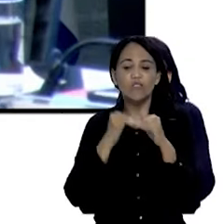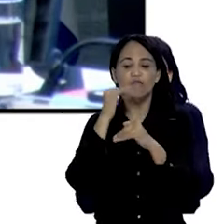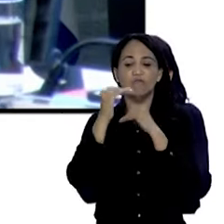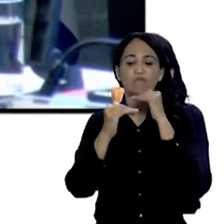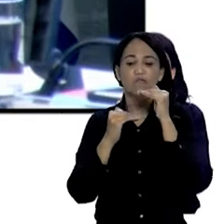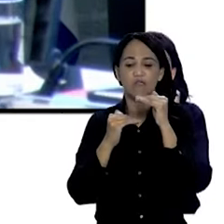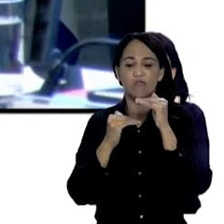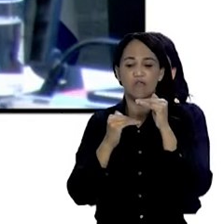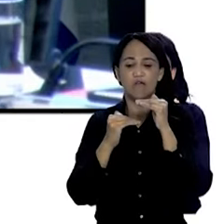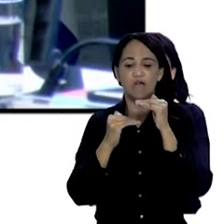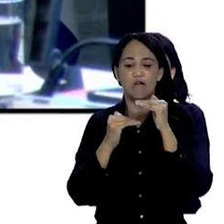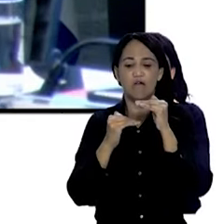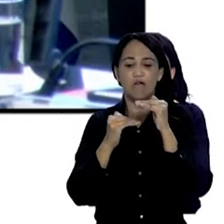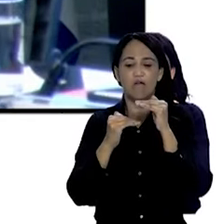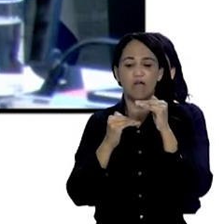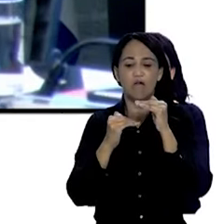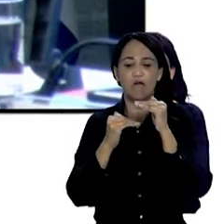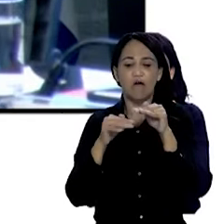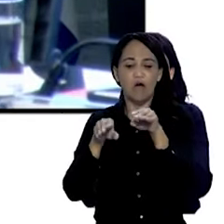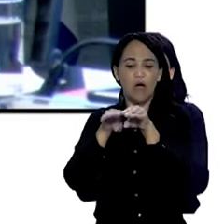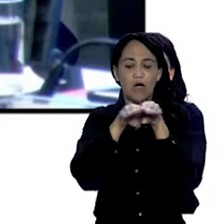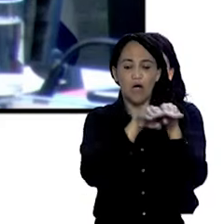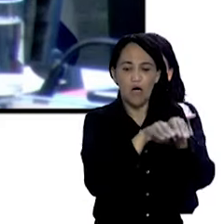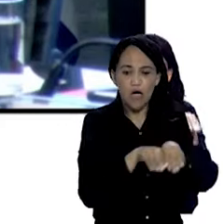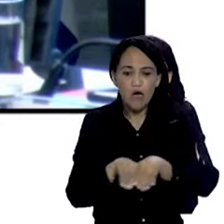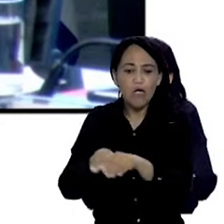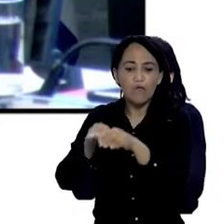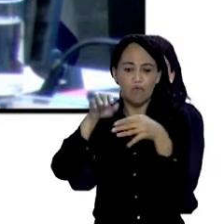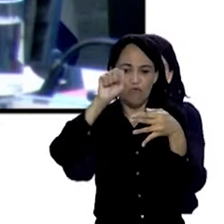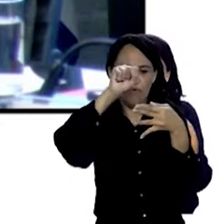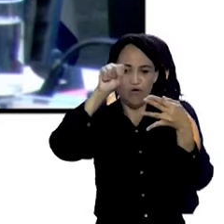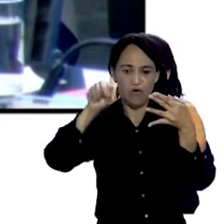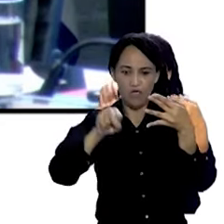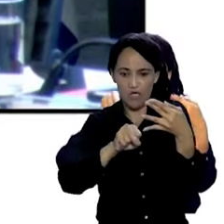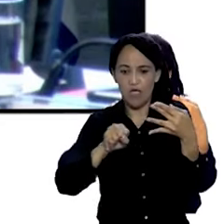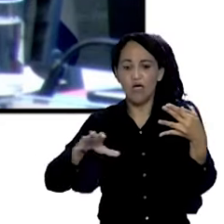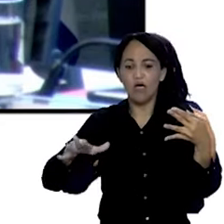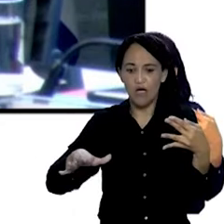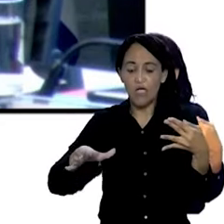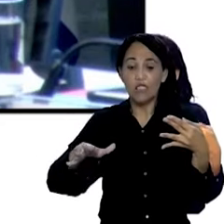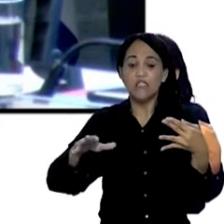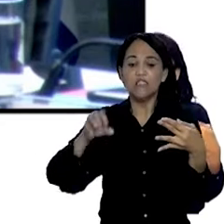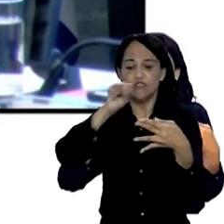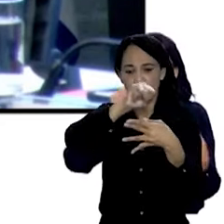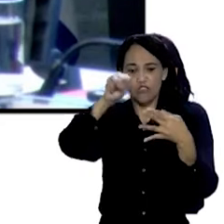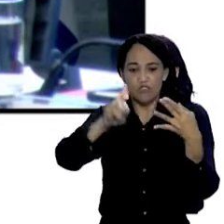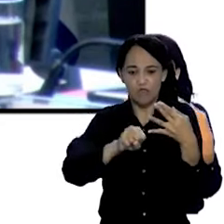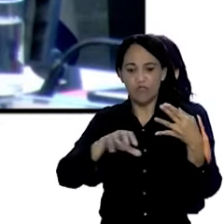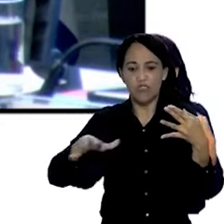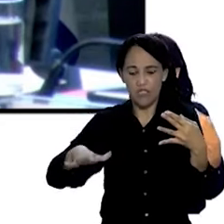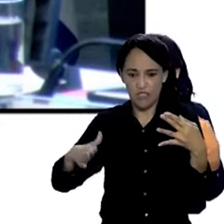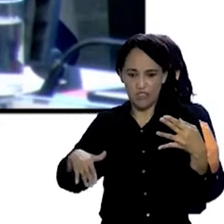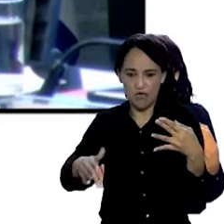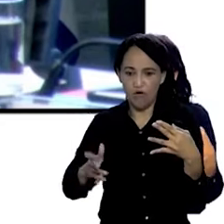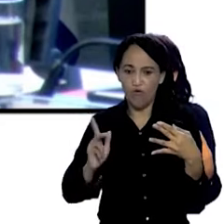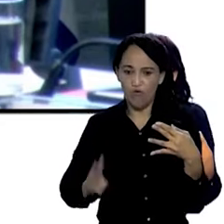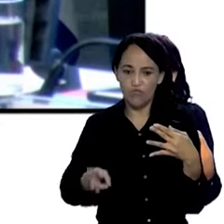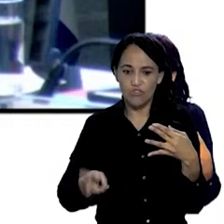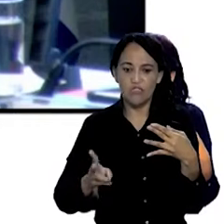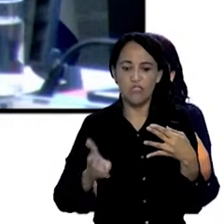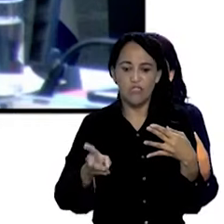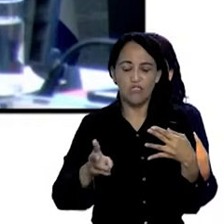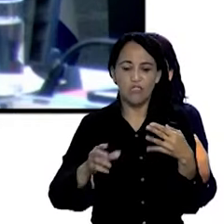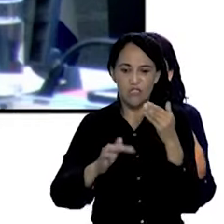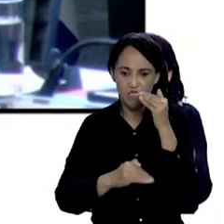novamente uniformidade da jurisprudência jurisprudência constante desenvolvimento da eh